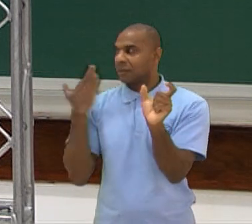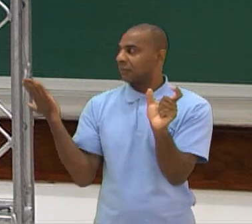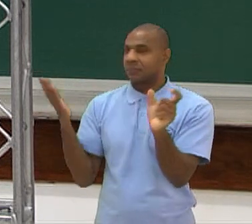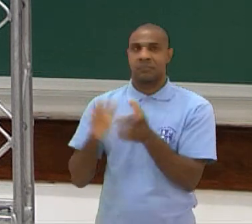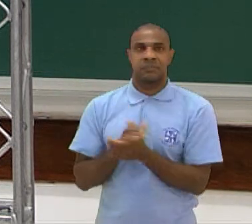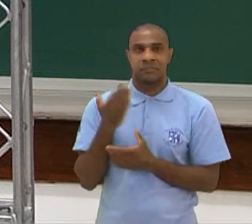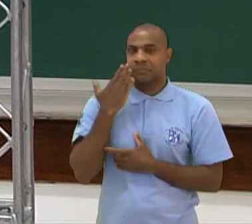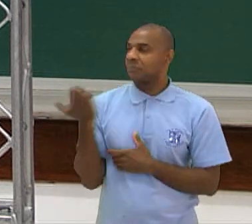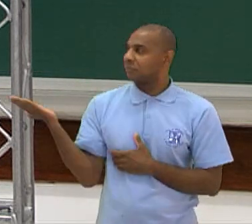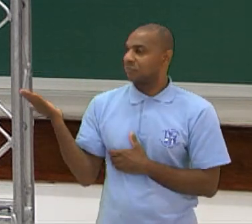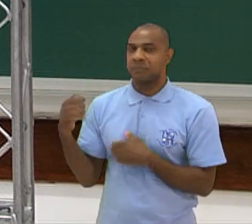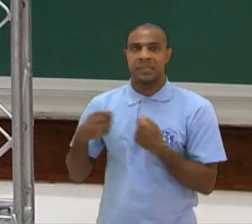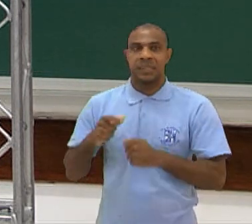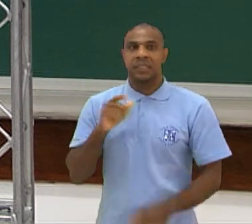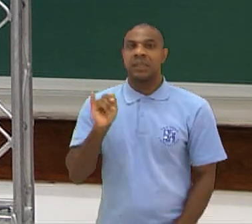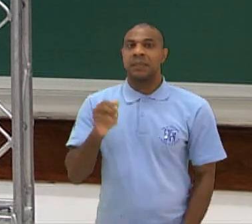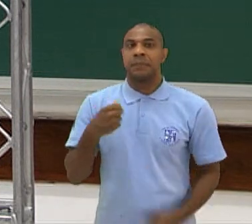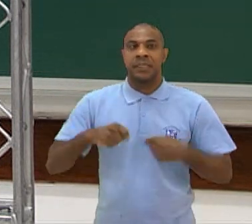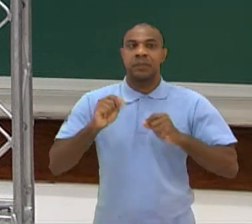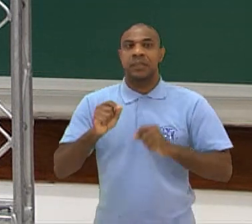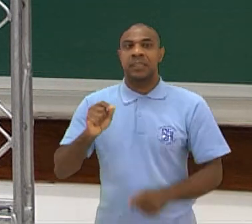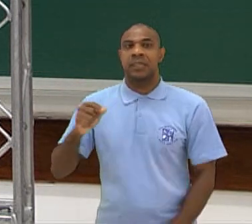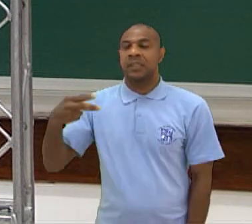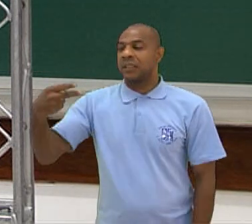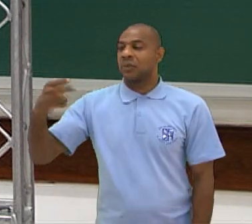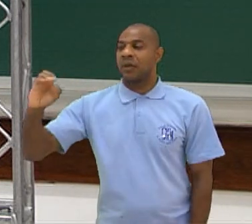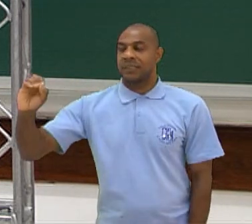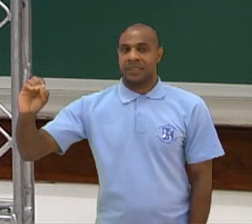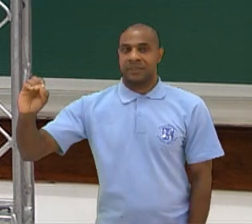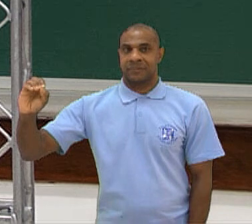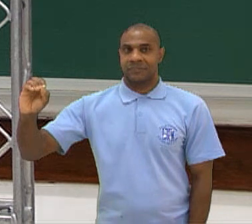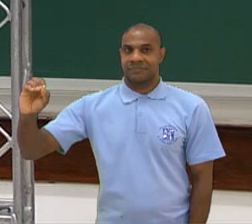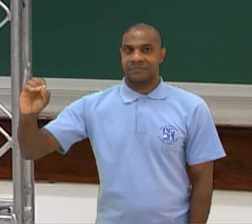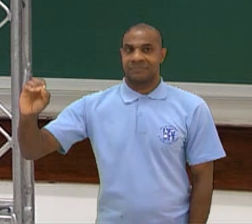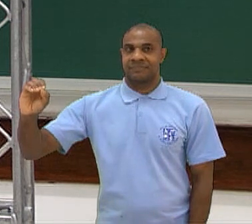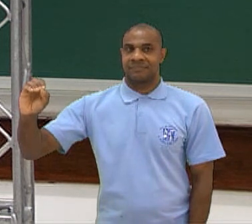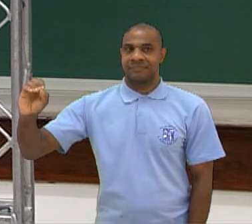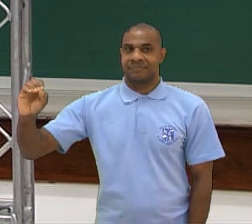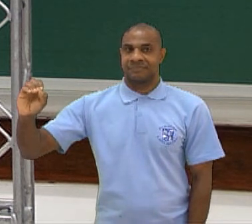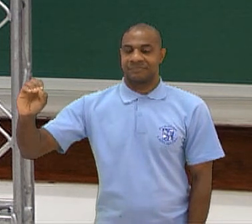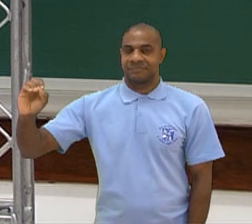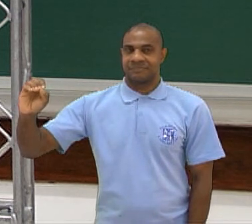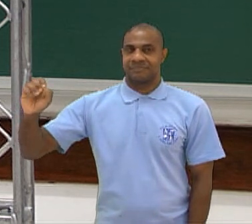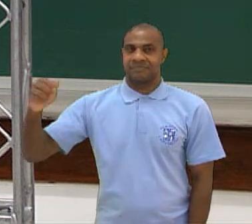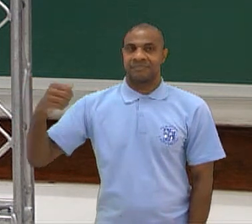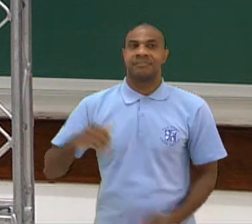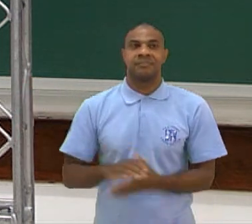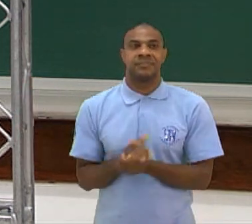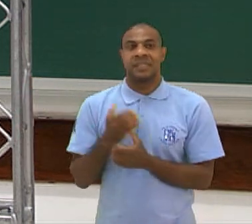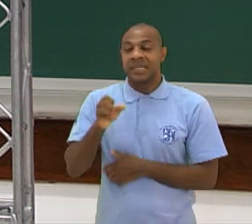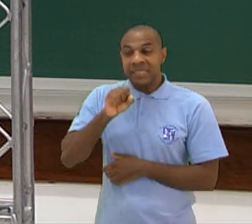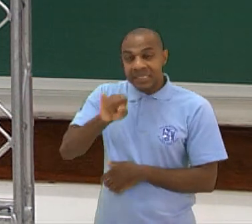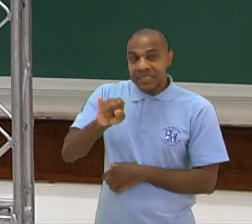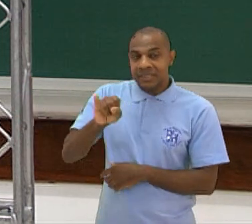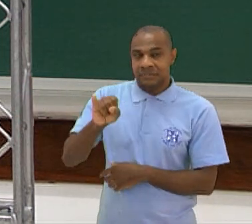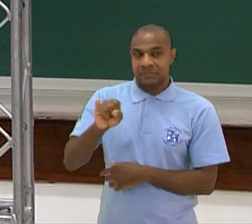Tem que ser igual a 0. Porque é o número que está no denominador. Lembra que eu falei em cima, embaixo? Então,